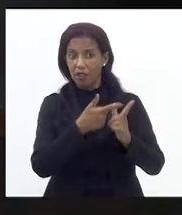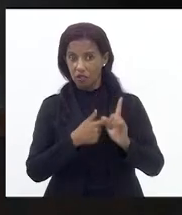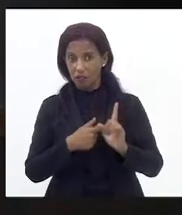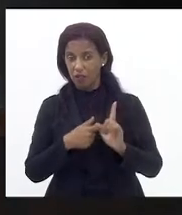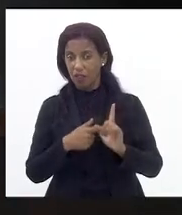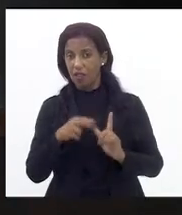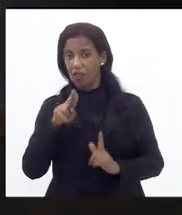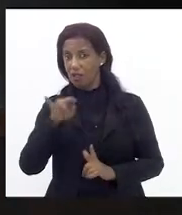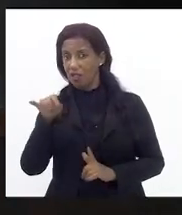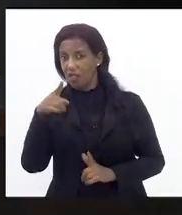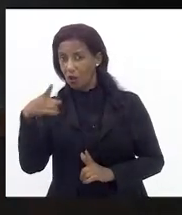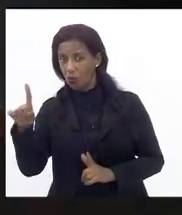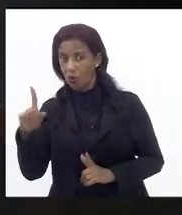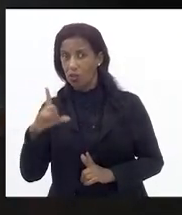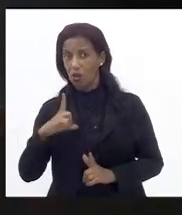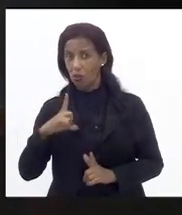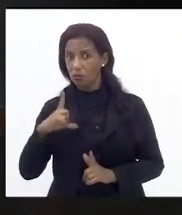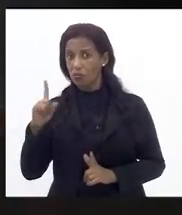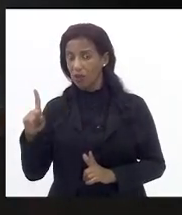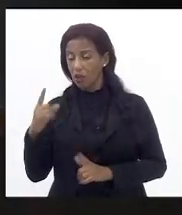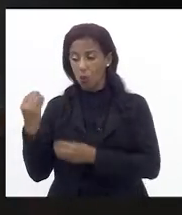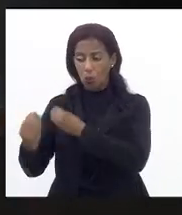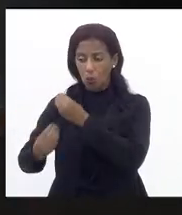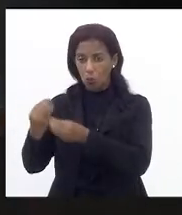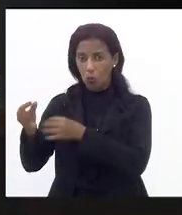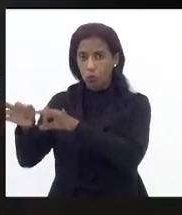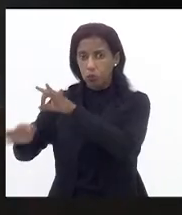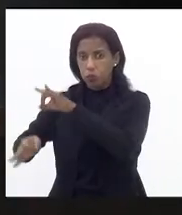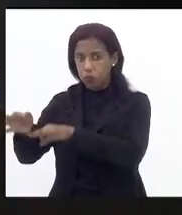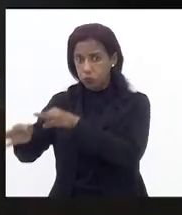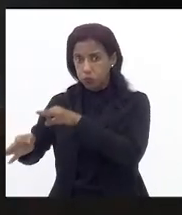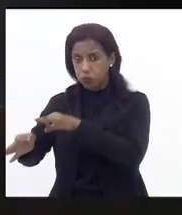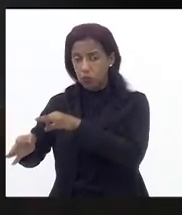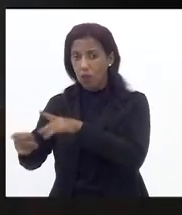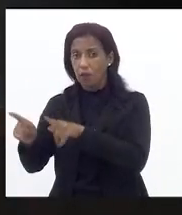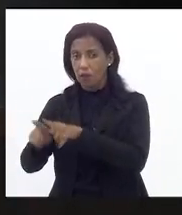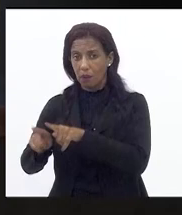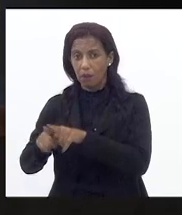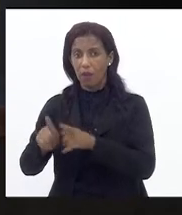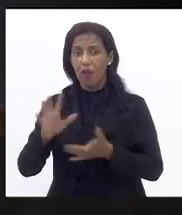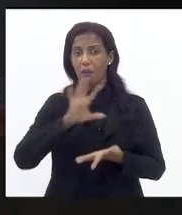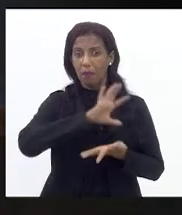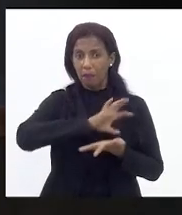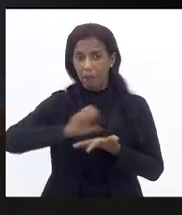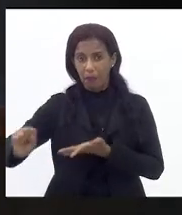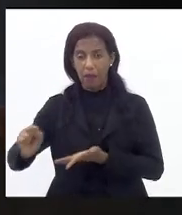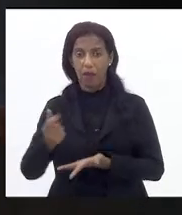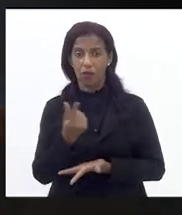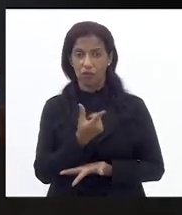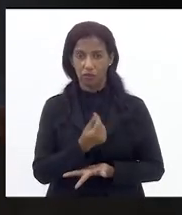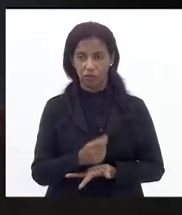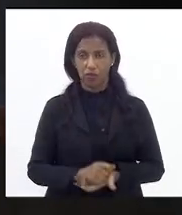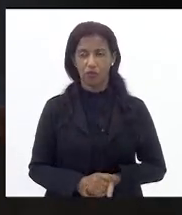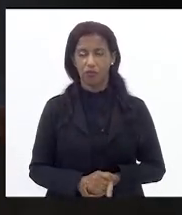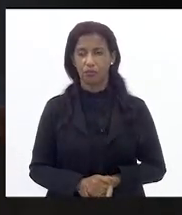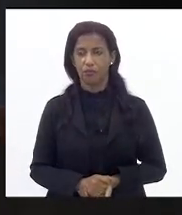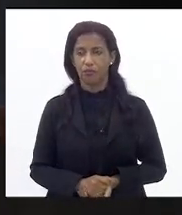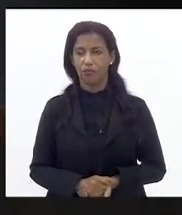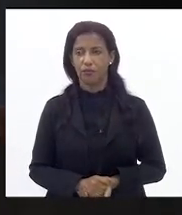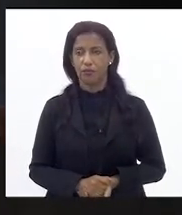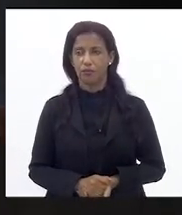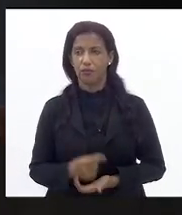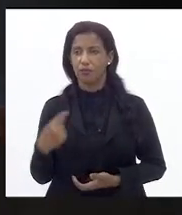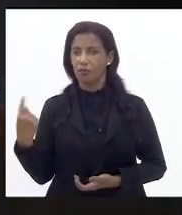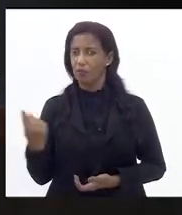e a união tem instrumentos jurídicos inclusive para reter os nossos Repasses e